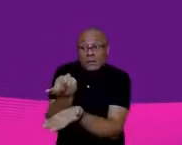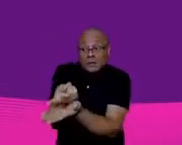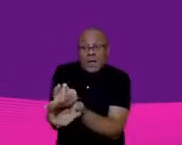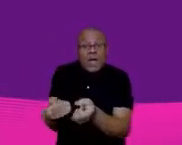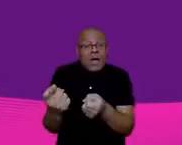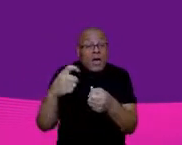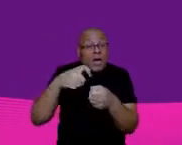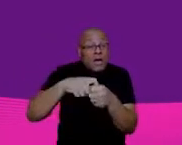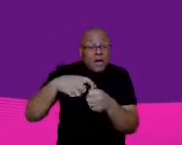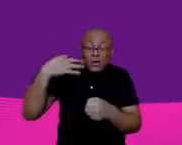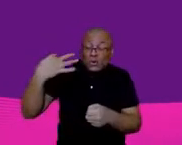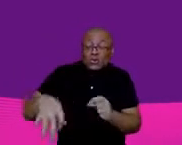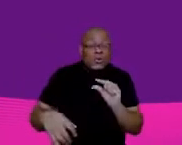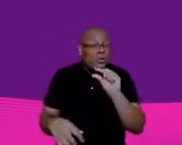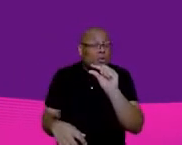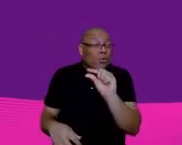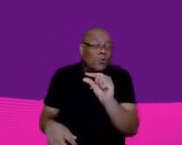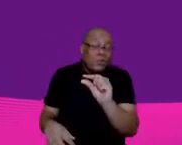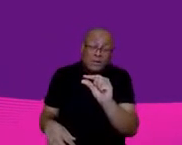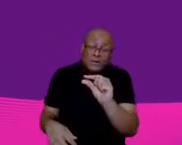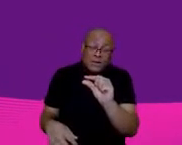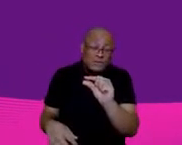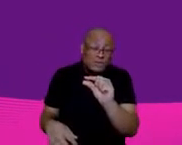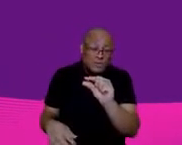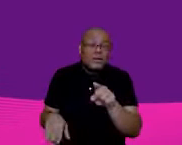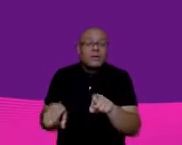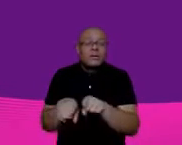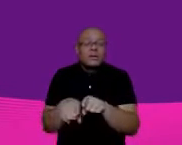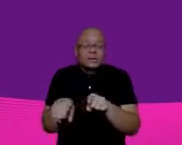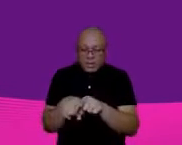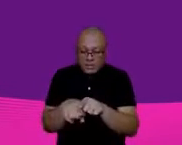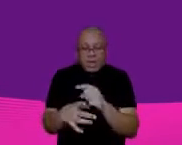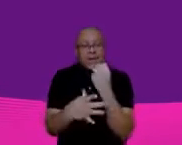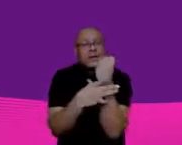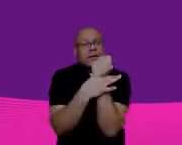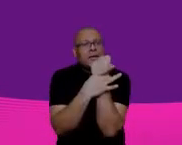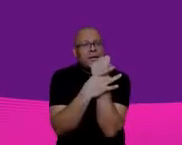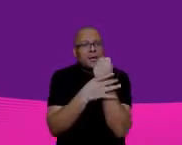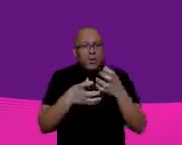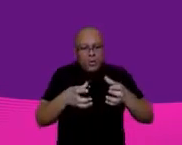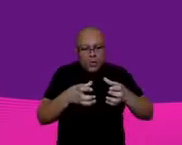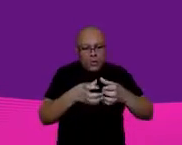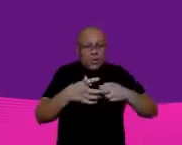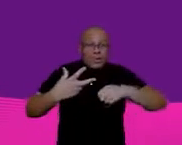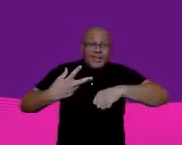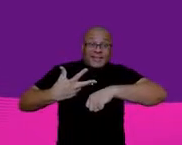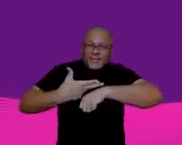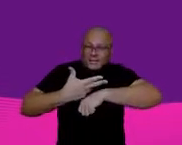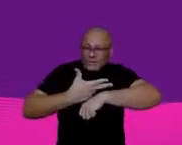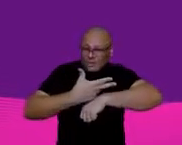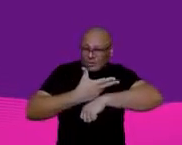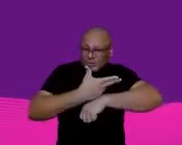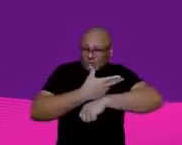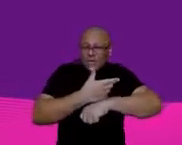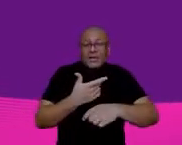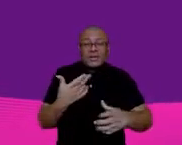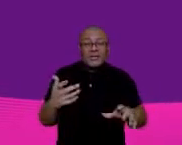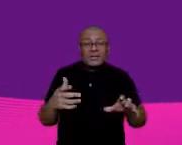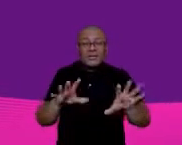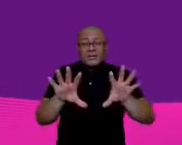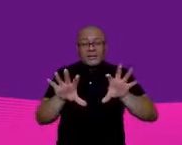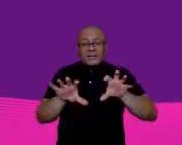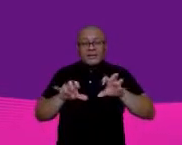menos lesões de partes moles, também trazendo maior segurança para a equipe cirúrgica, né, se expondo menos à radiação.